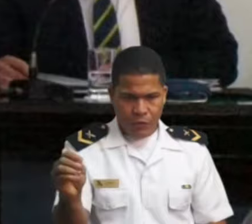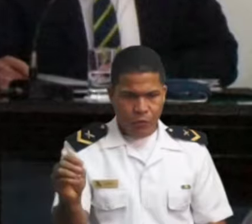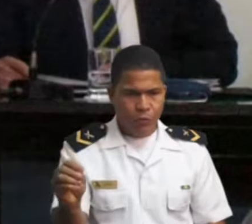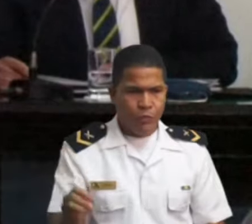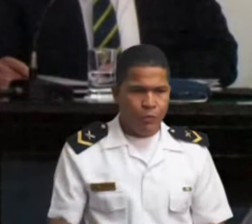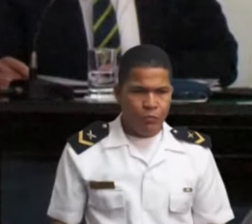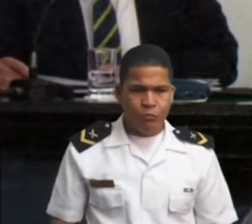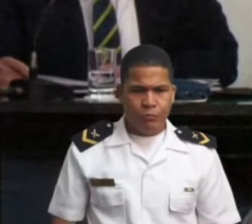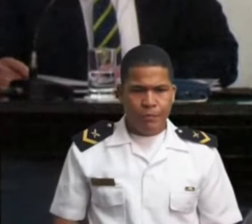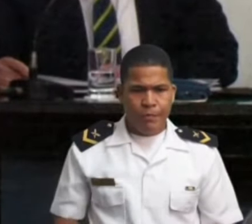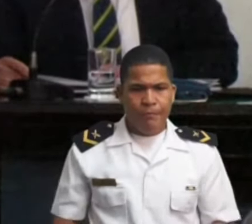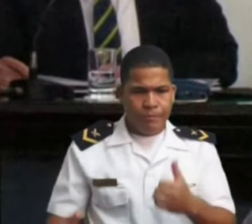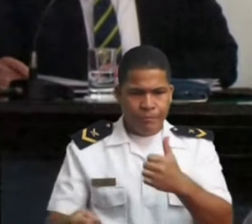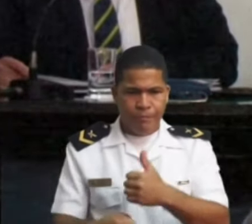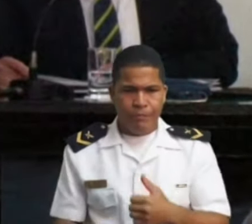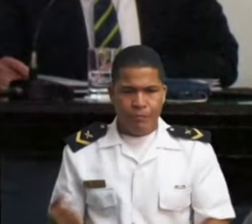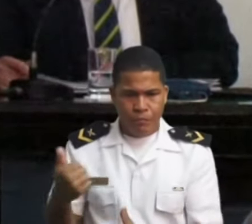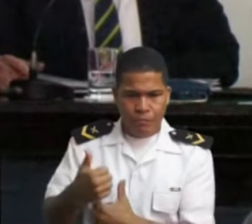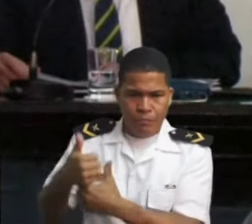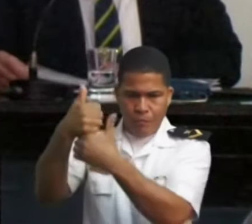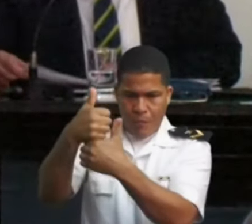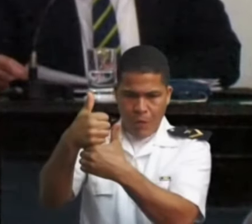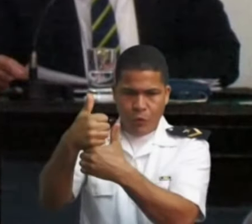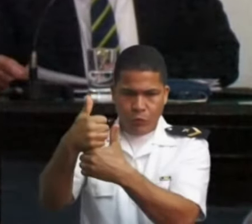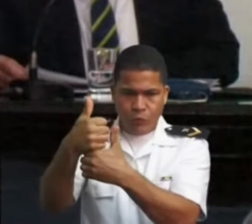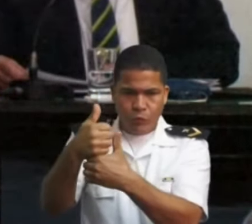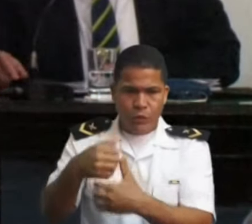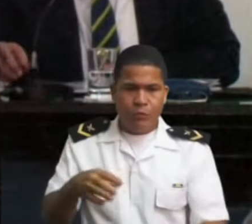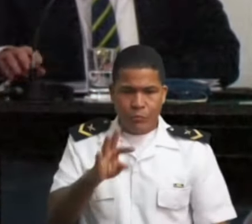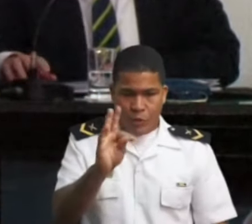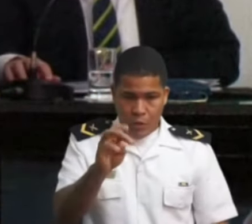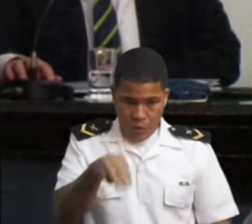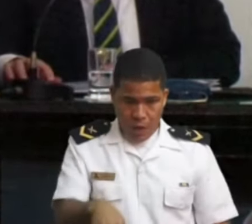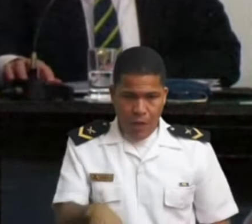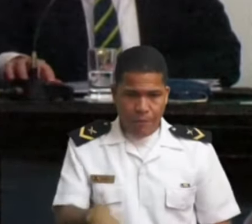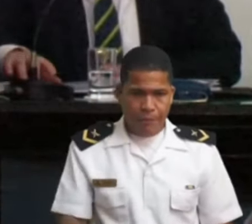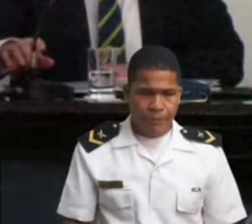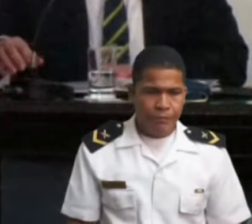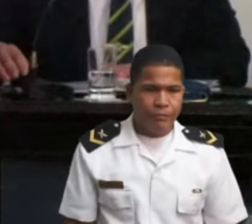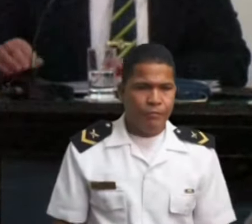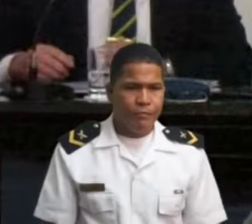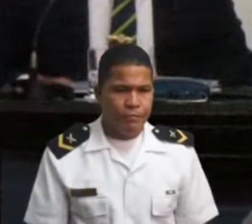que fará a locução em nome dos juízes deste tribunal.